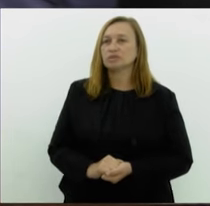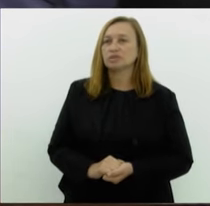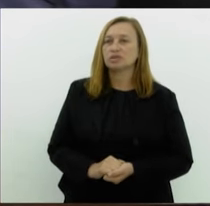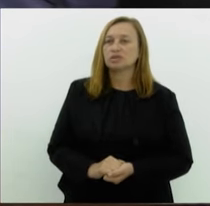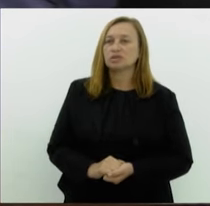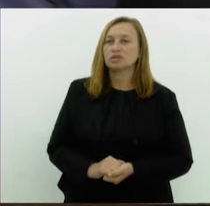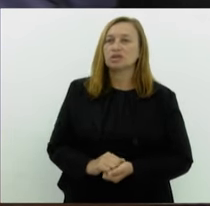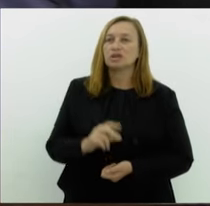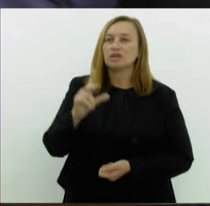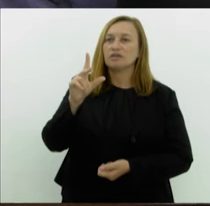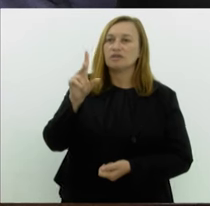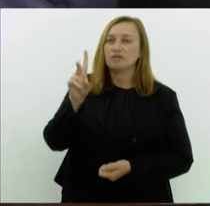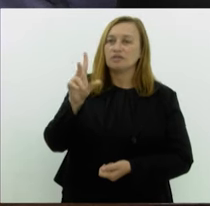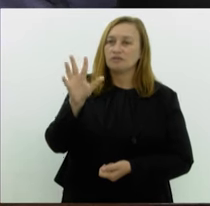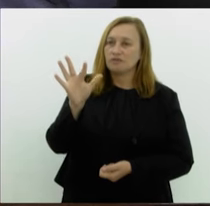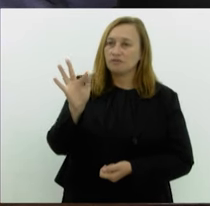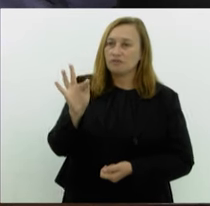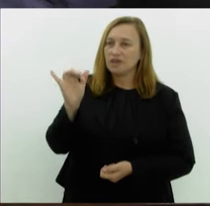Deputado Felipe Poubel.